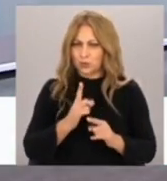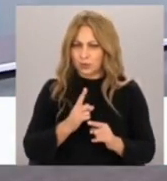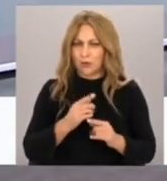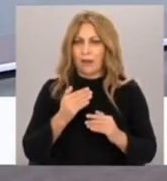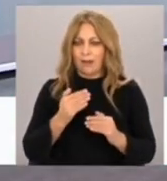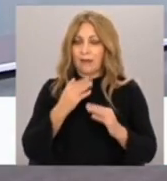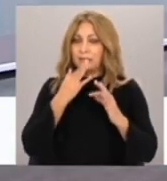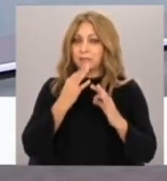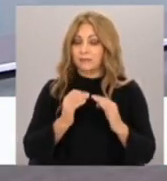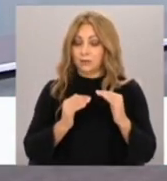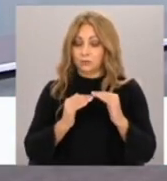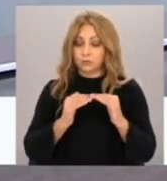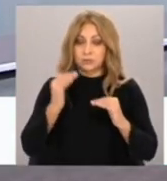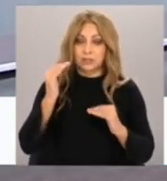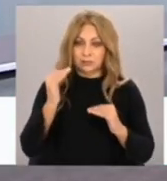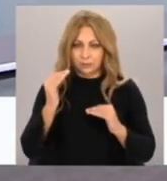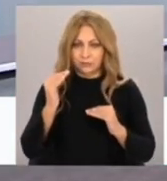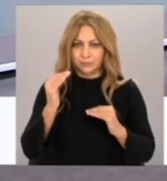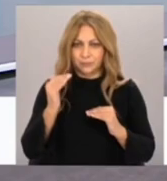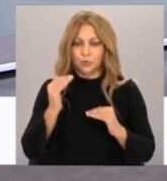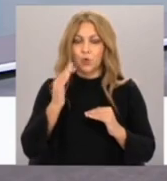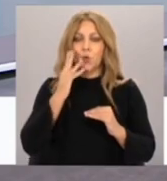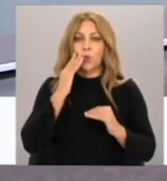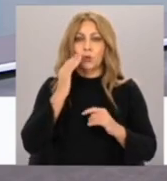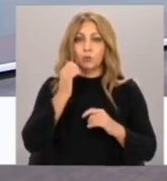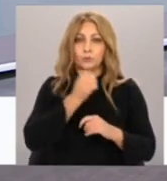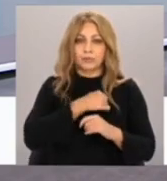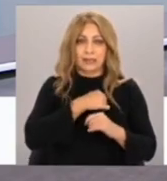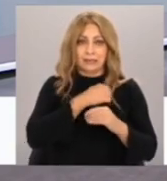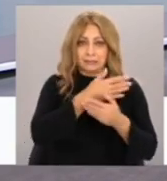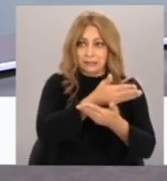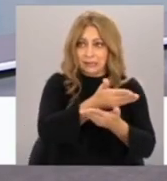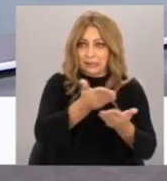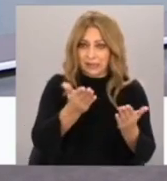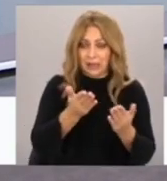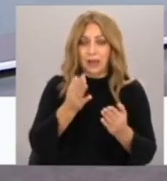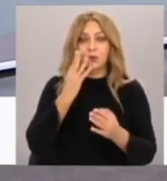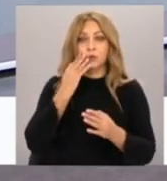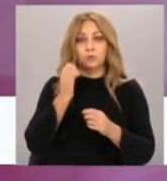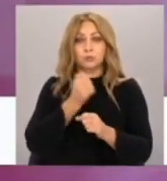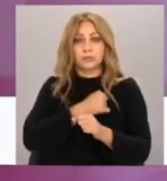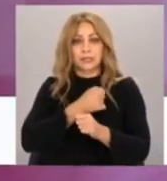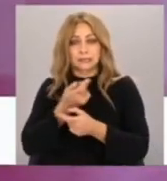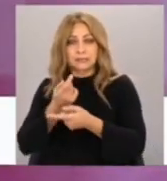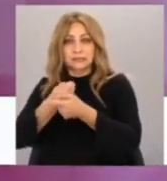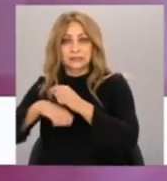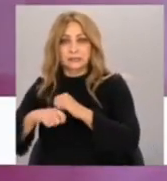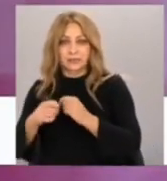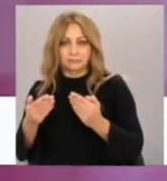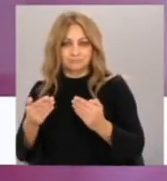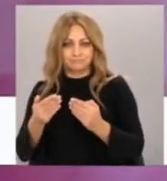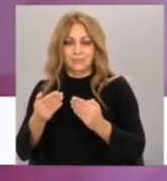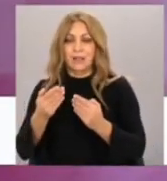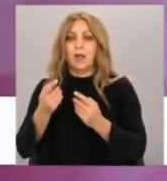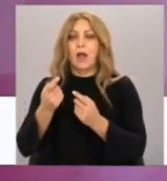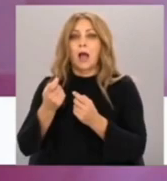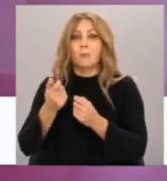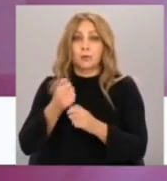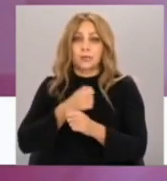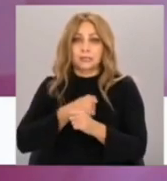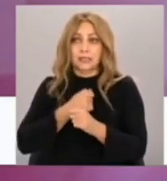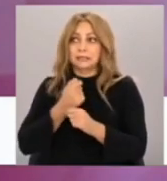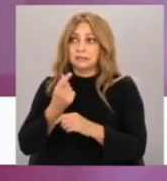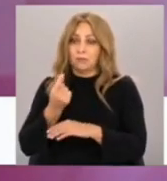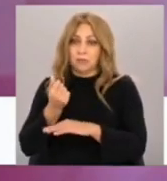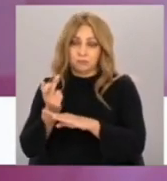tudo vamos equilíbrio Óbvio entre o número de casos as pessoas procuram e o número casas que está à venda e isso faz tudo o que faz subir o preço é inevitável que a